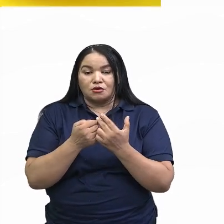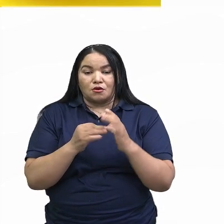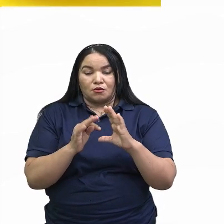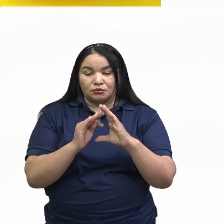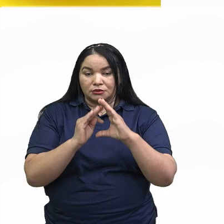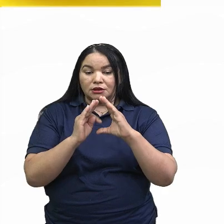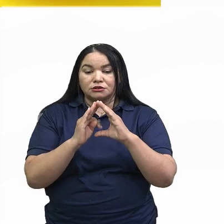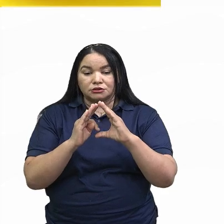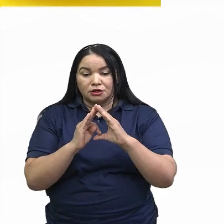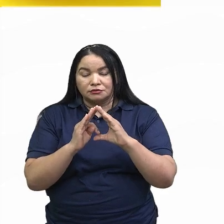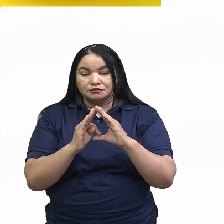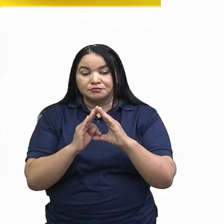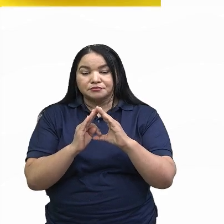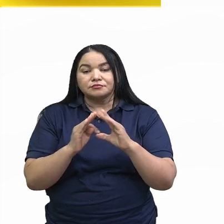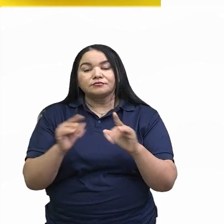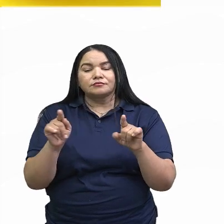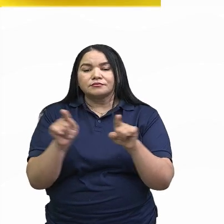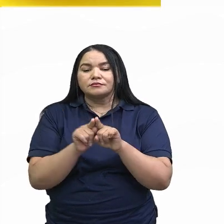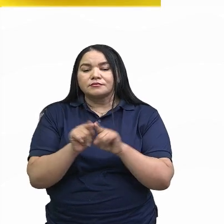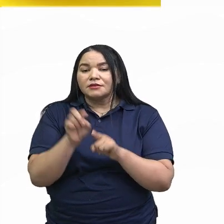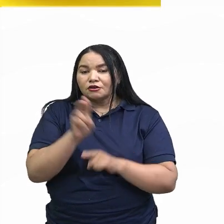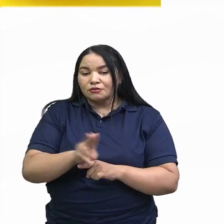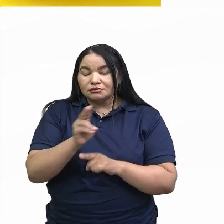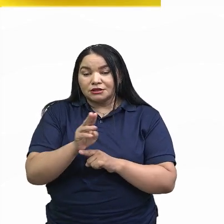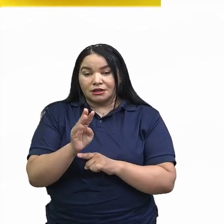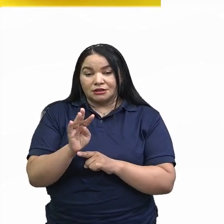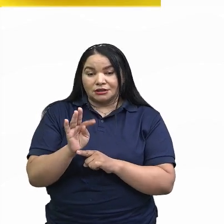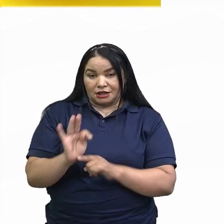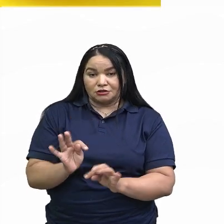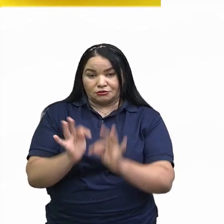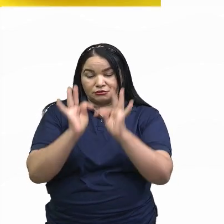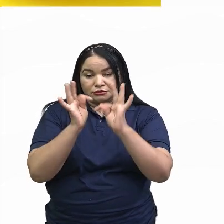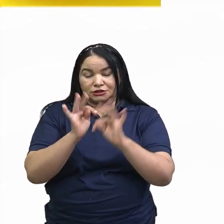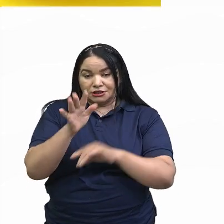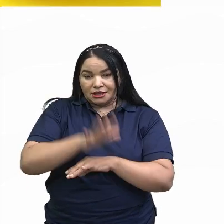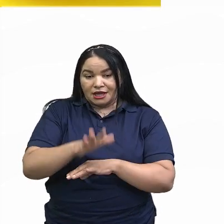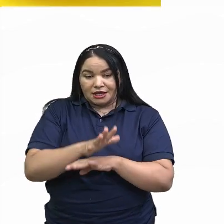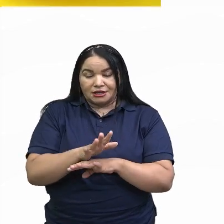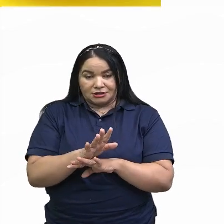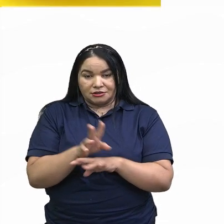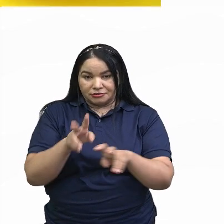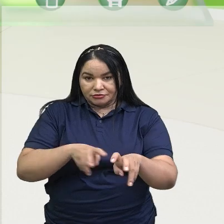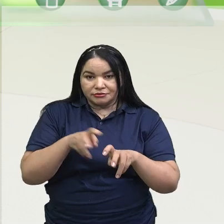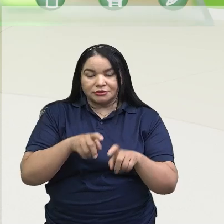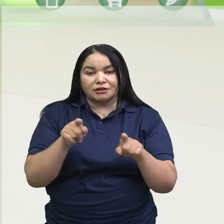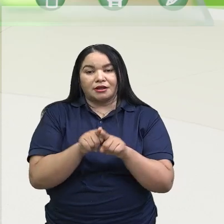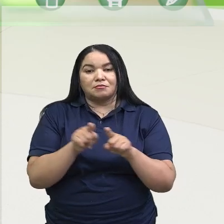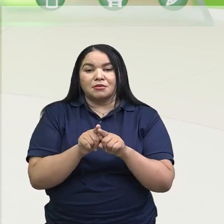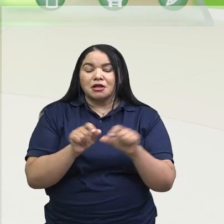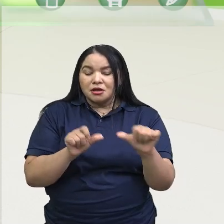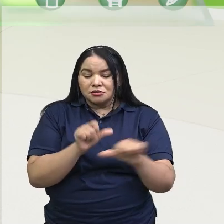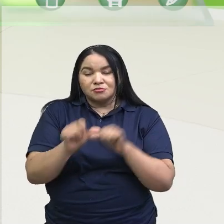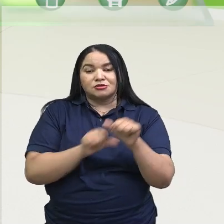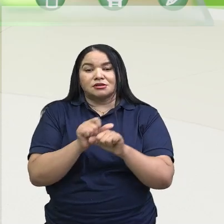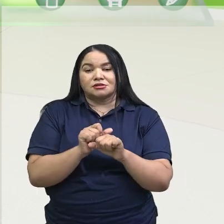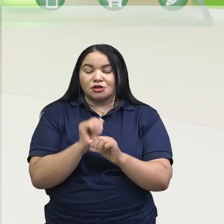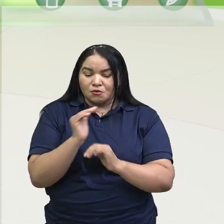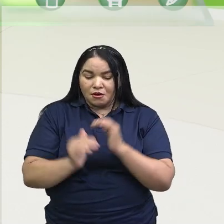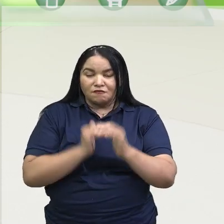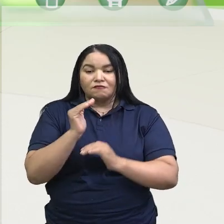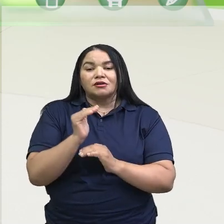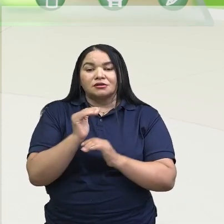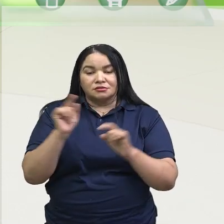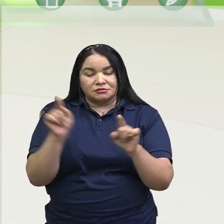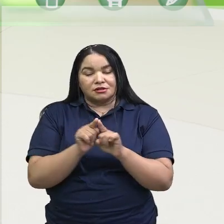Então, quando a gente fala de biotecnologia da agricultura, né, a gente fala dessas revoluções, desse avanço que